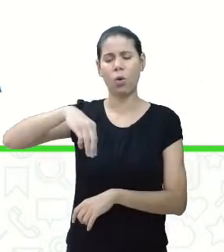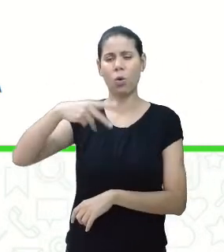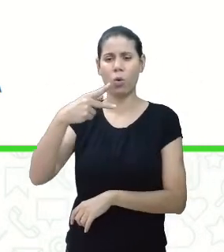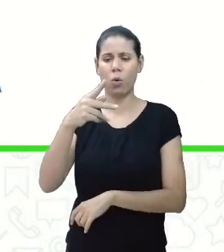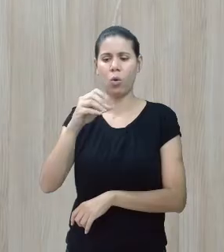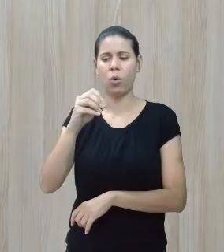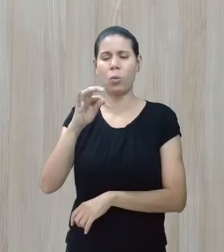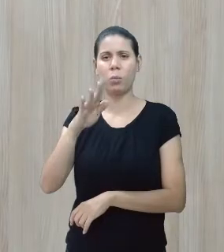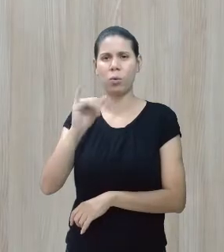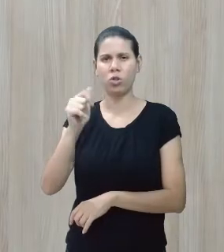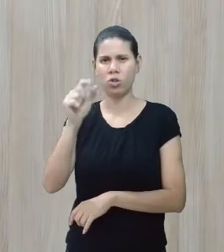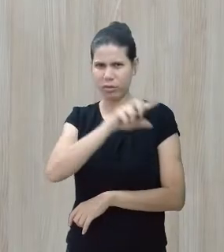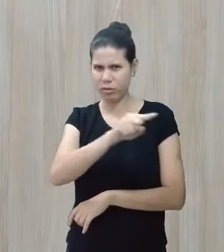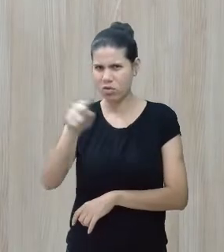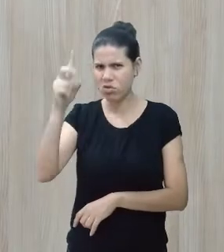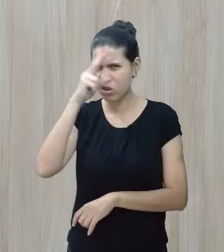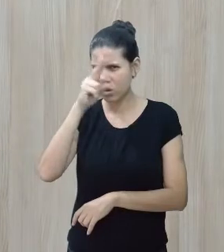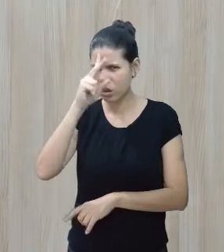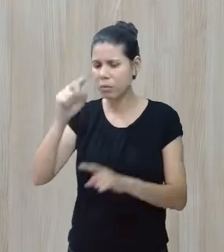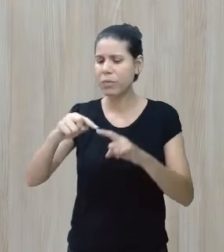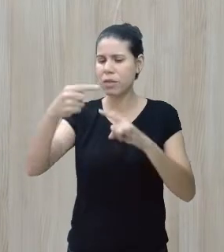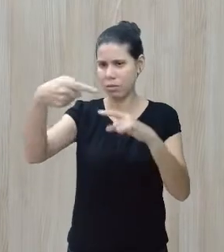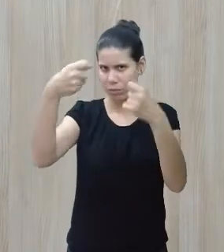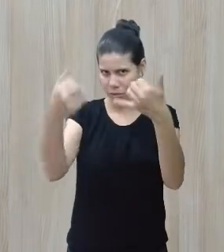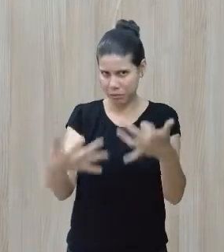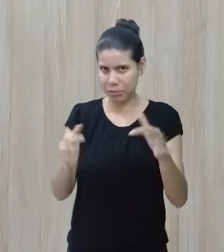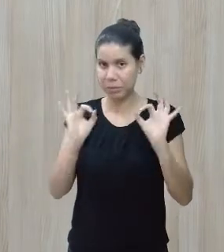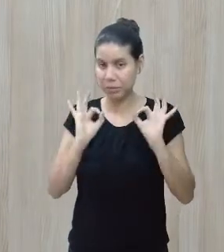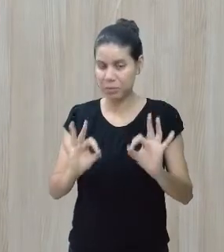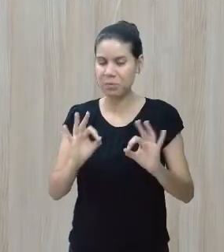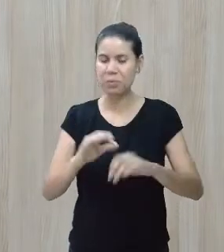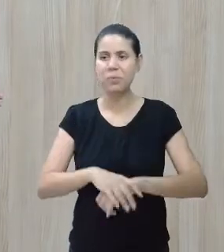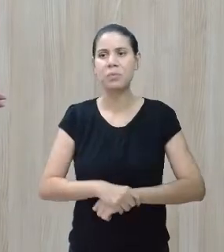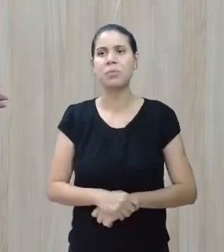Se não lembrarem, a gente vai ver daqui a pouco.